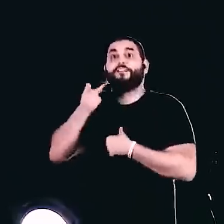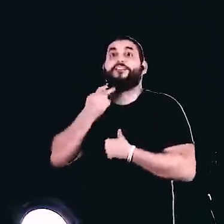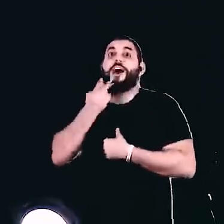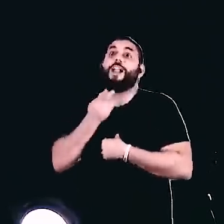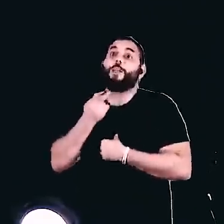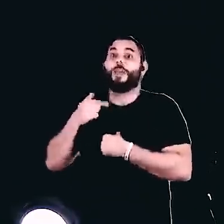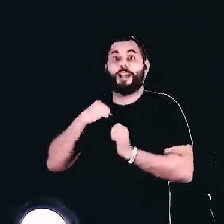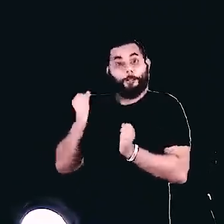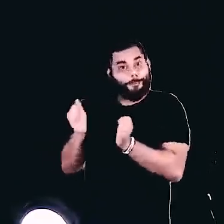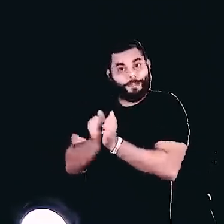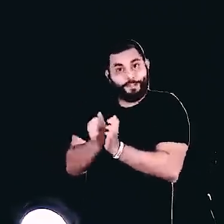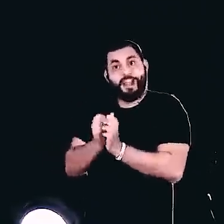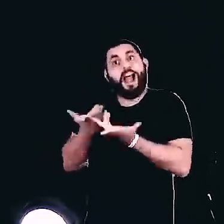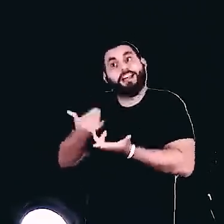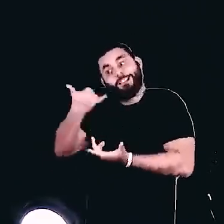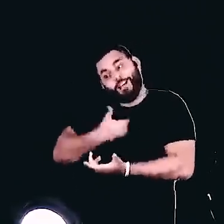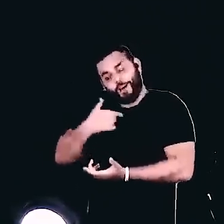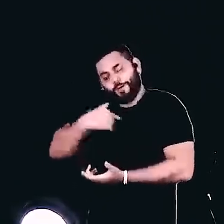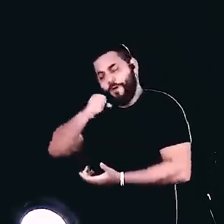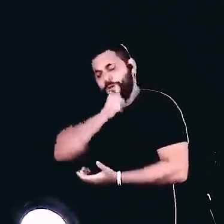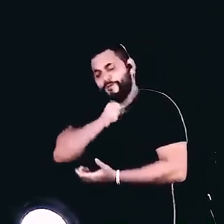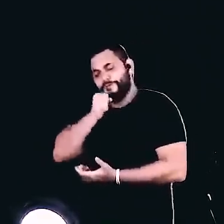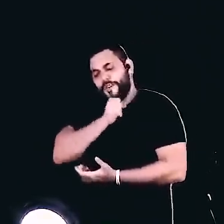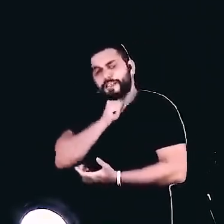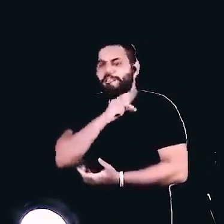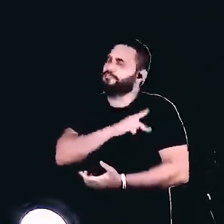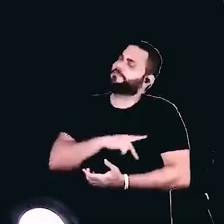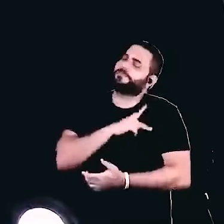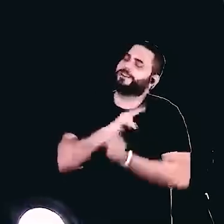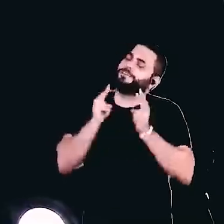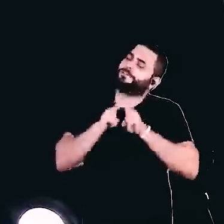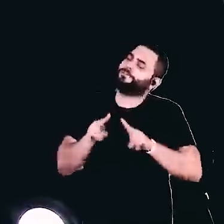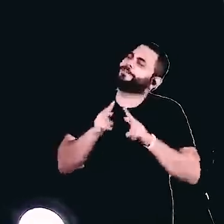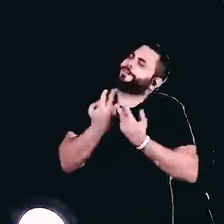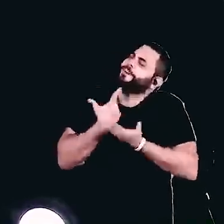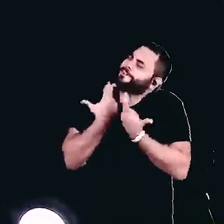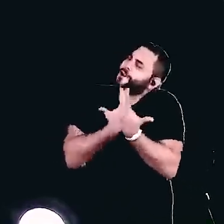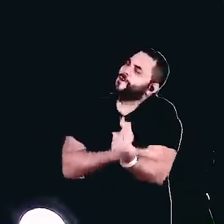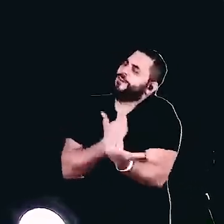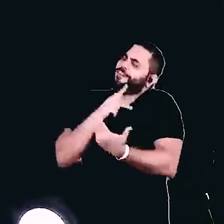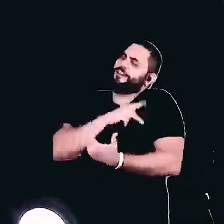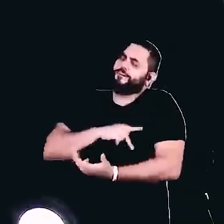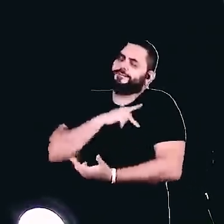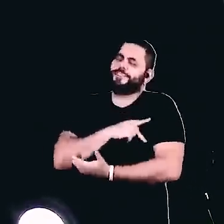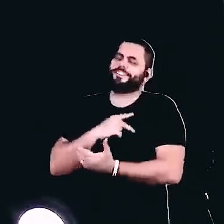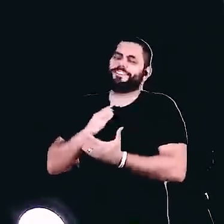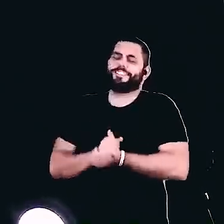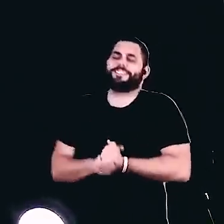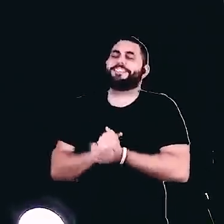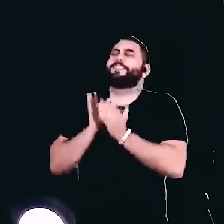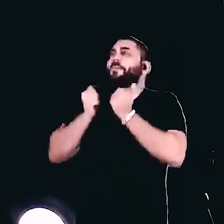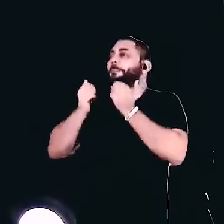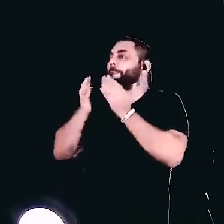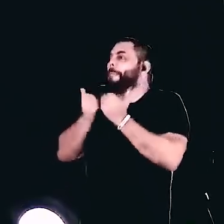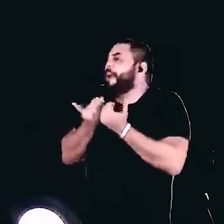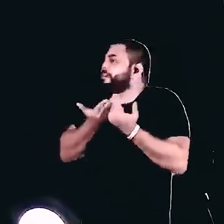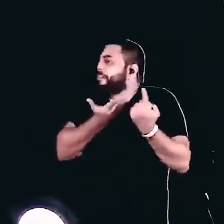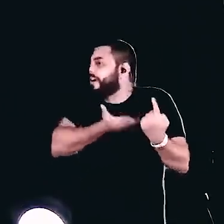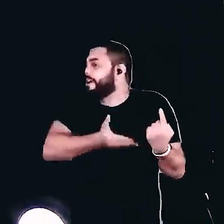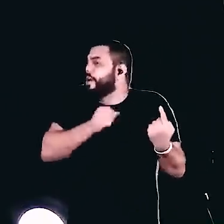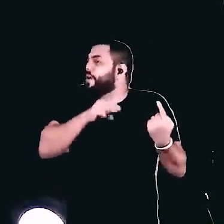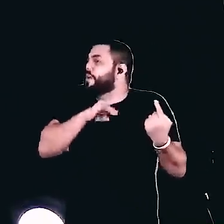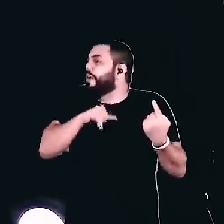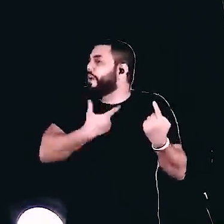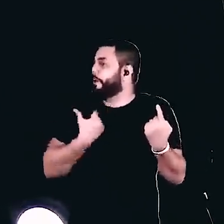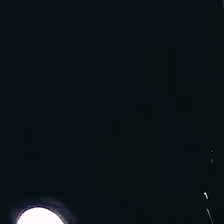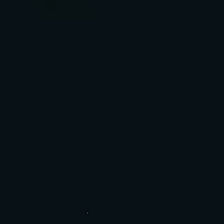se chamou de velho. Ô cabo humilde, Jesus, me ajuda a ser assim, Deus. Peço-te por meu filho Onésimo, que